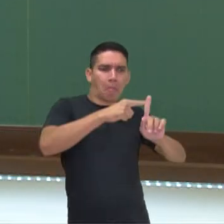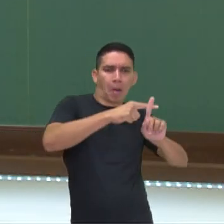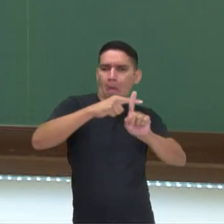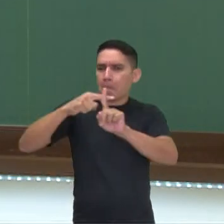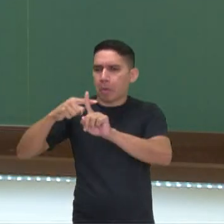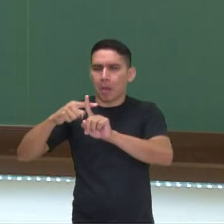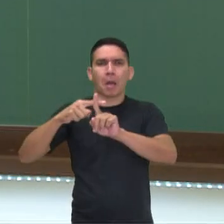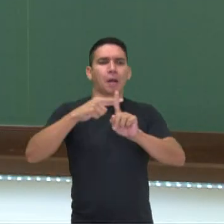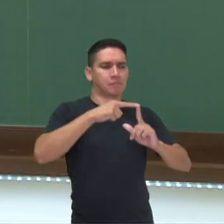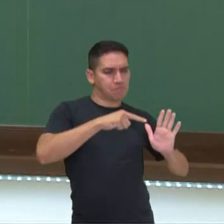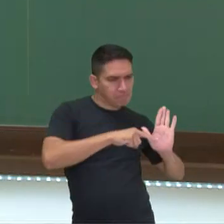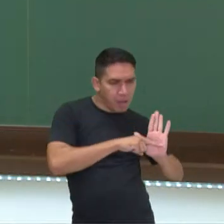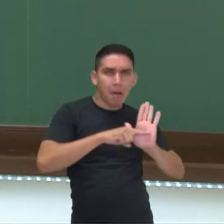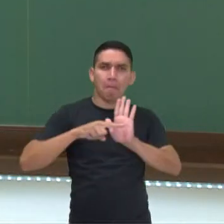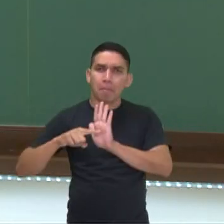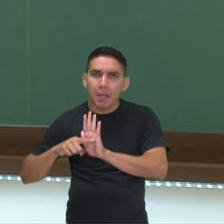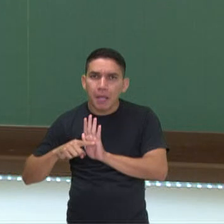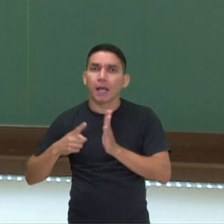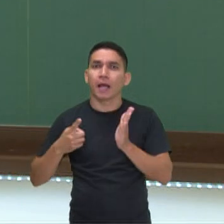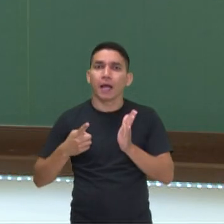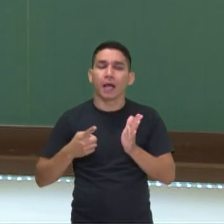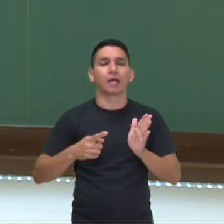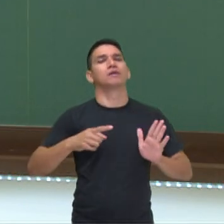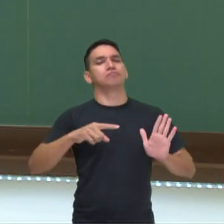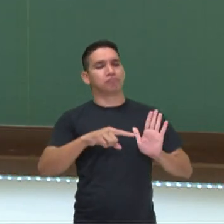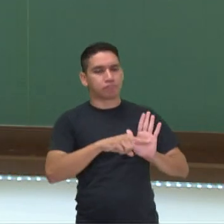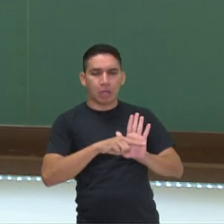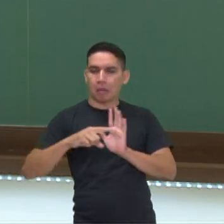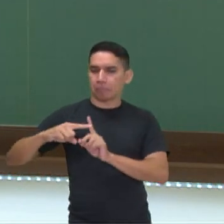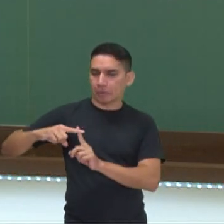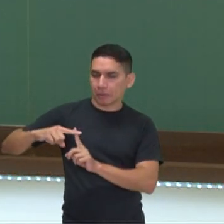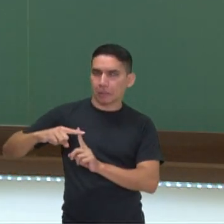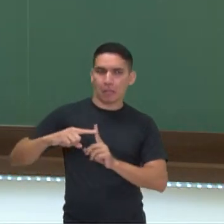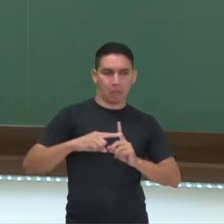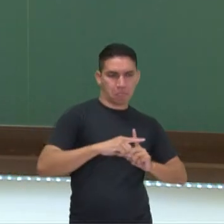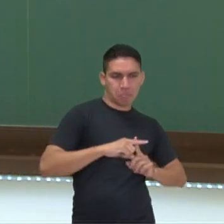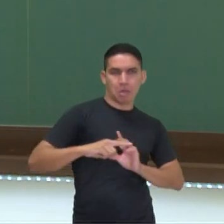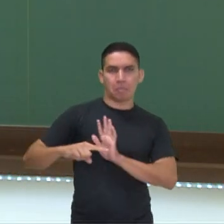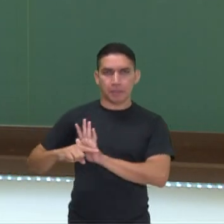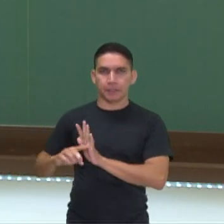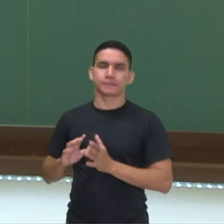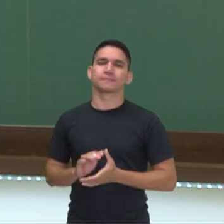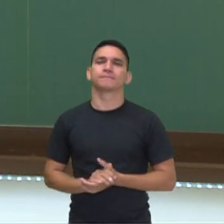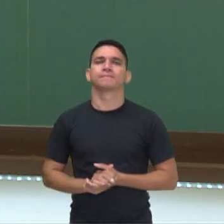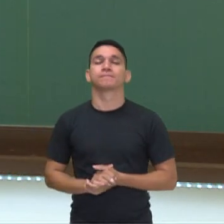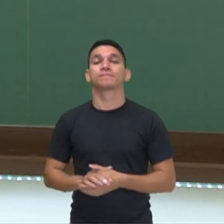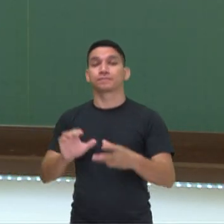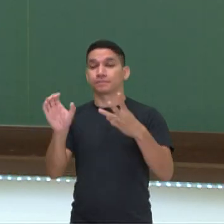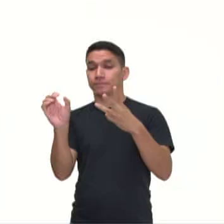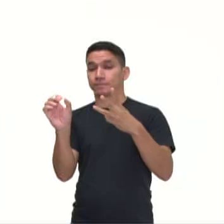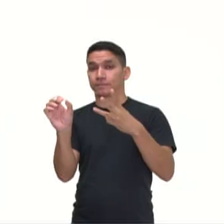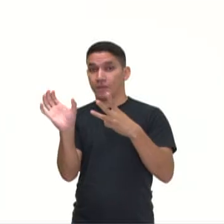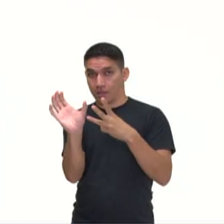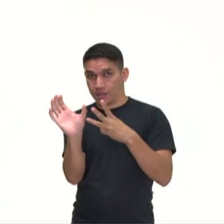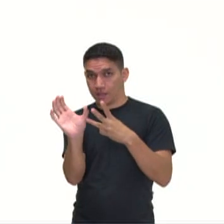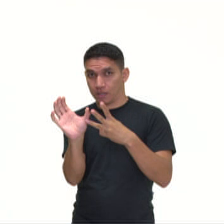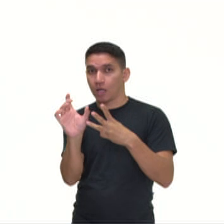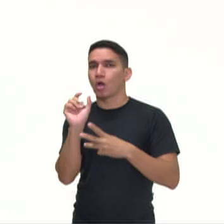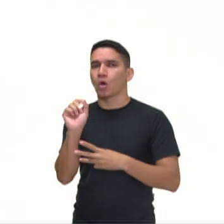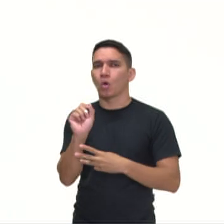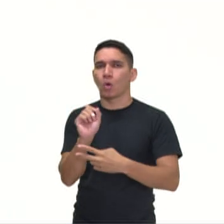da multiplicação e divisão de números inteiros ver na letra C nós temos -